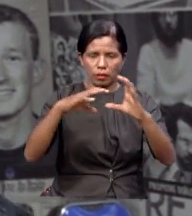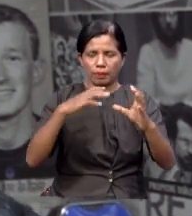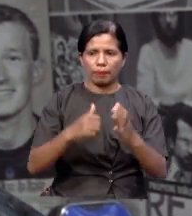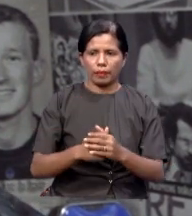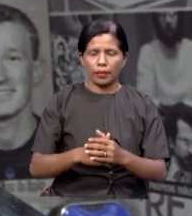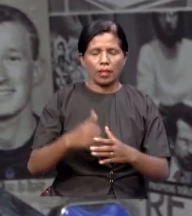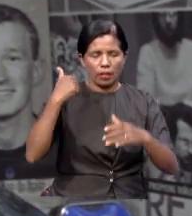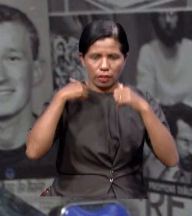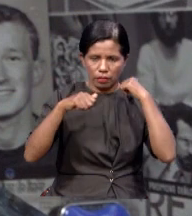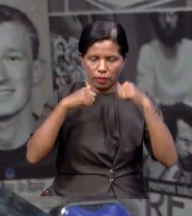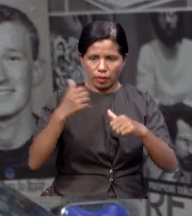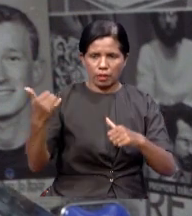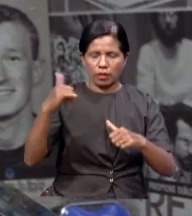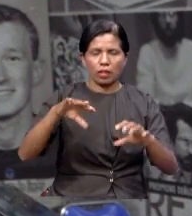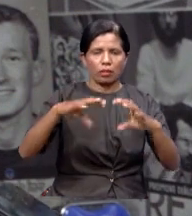atividade se lembra que